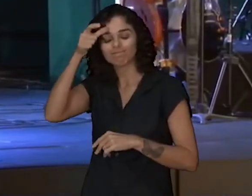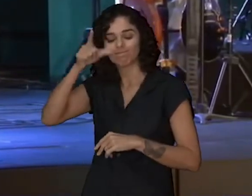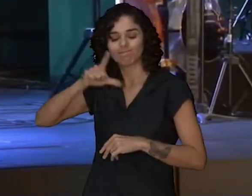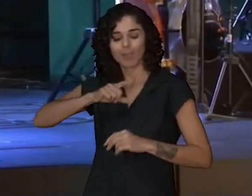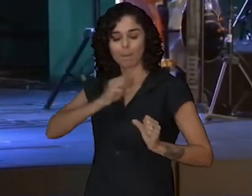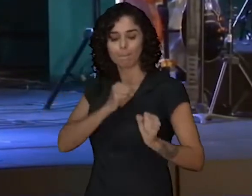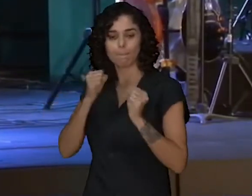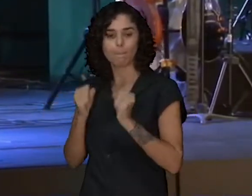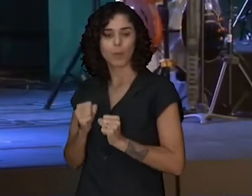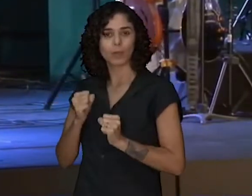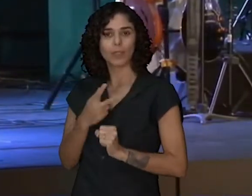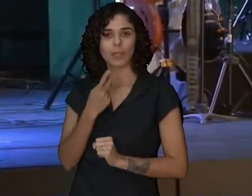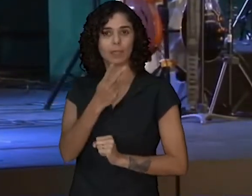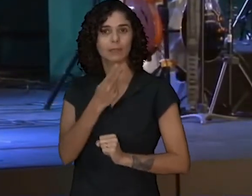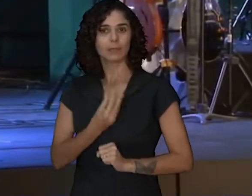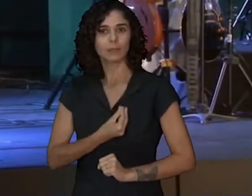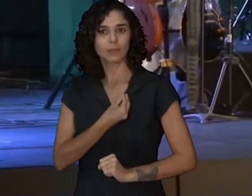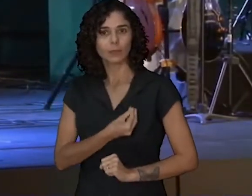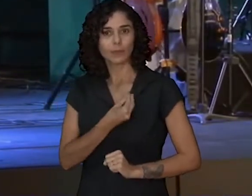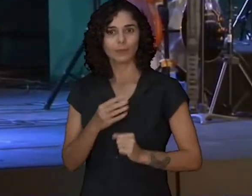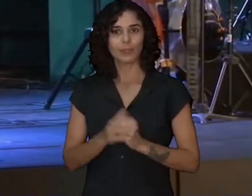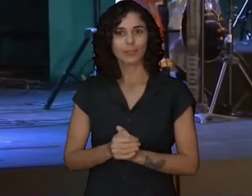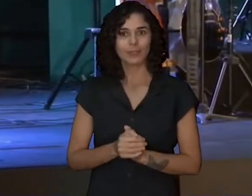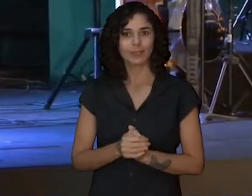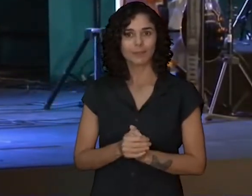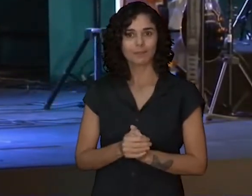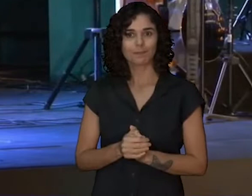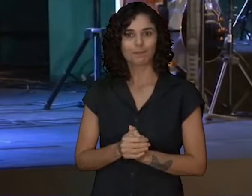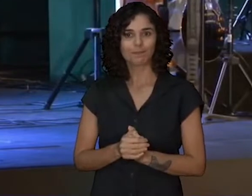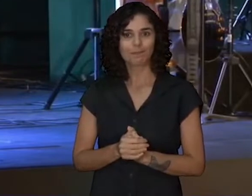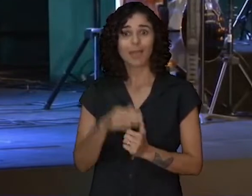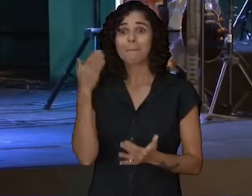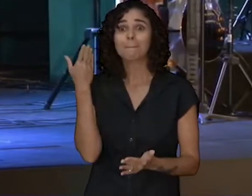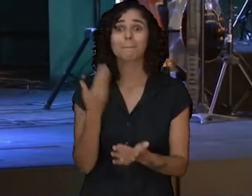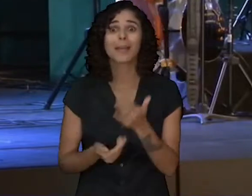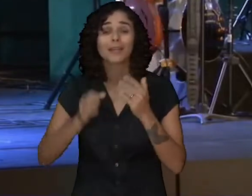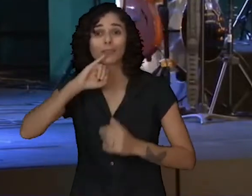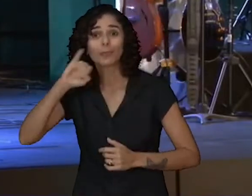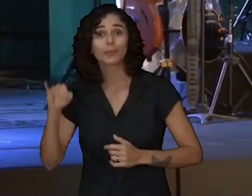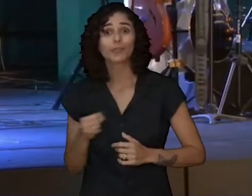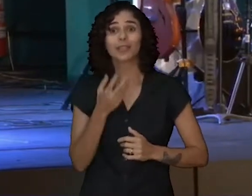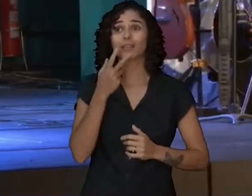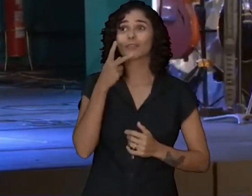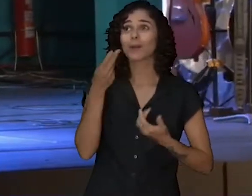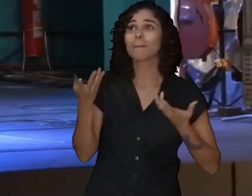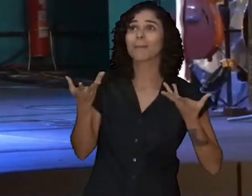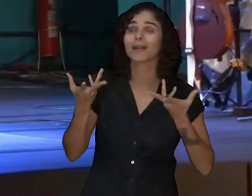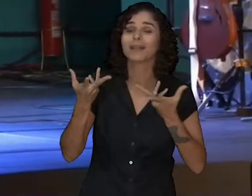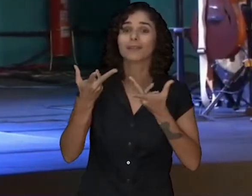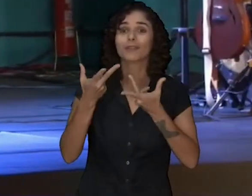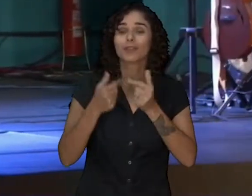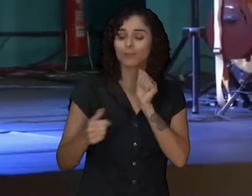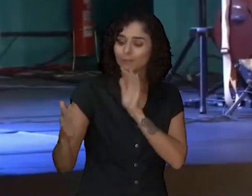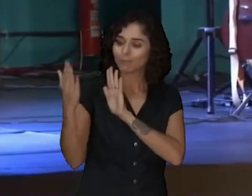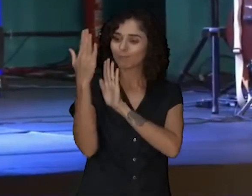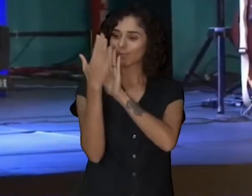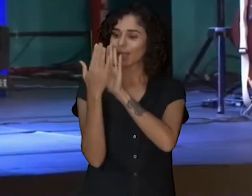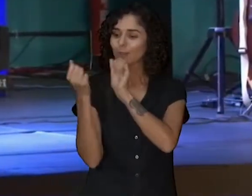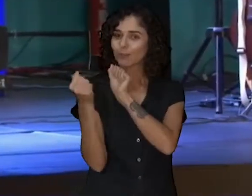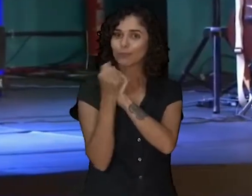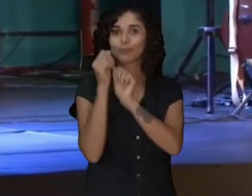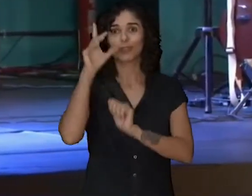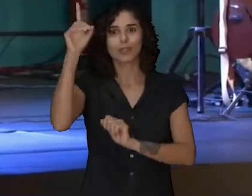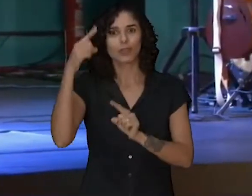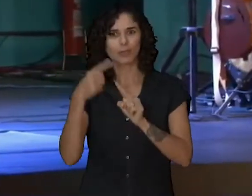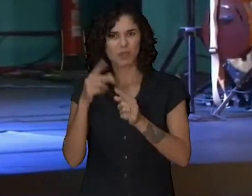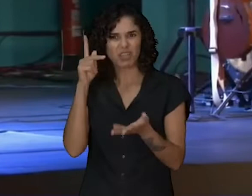de declarar, maravilhoso é estar na tua presença, porque no meu coração eu acho que maravilhoso é